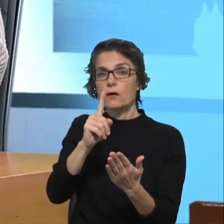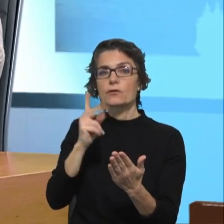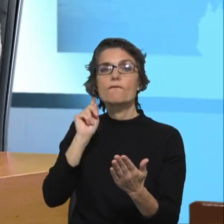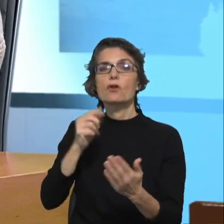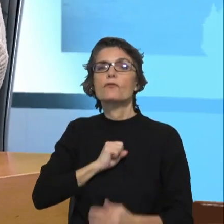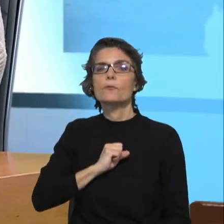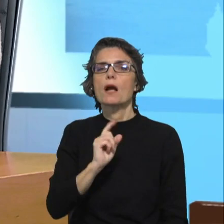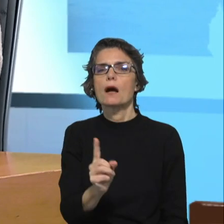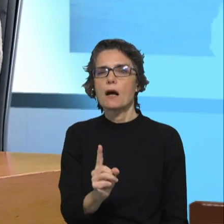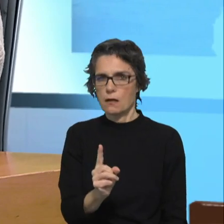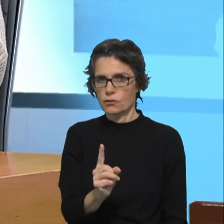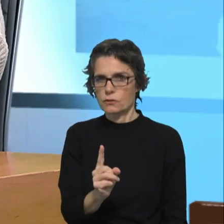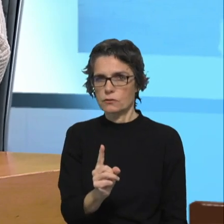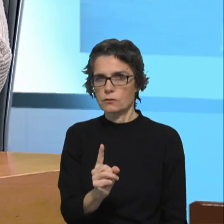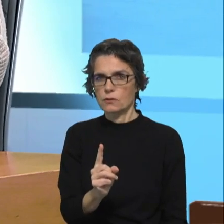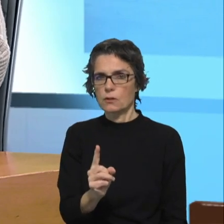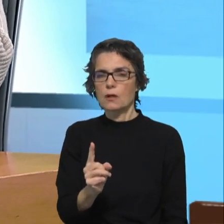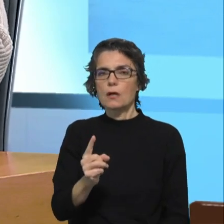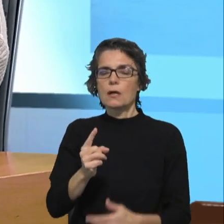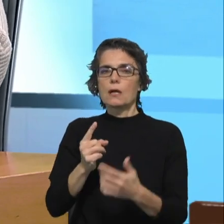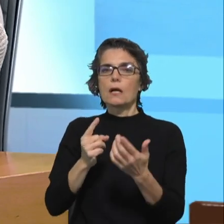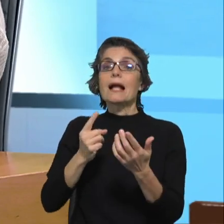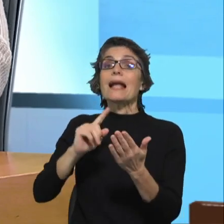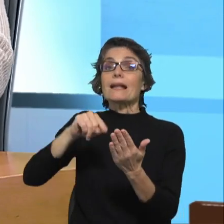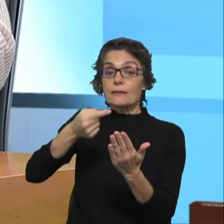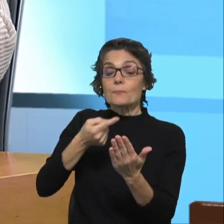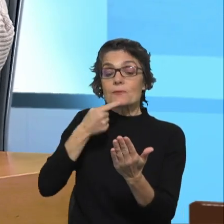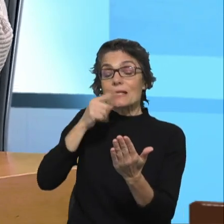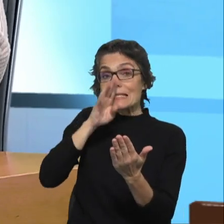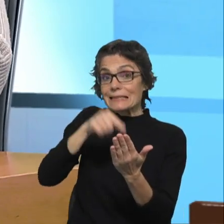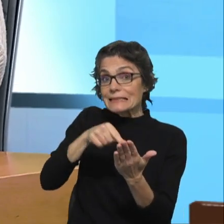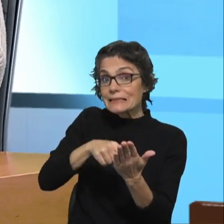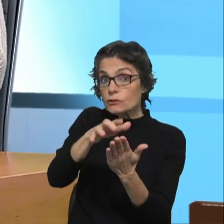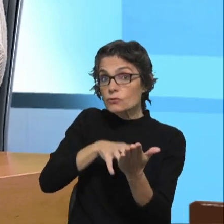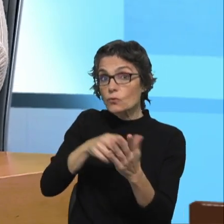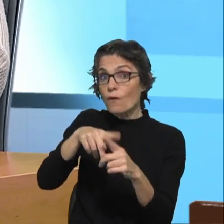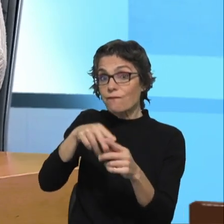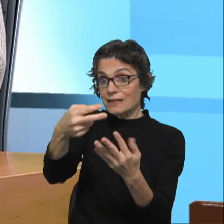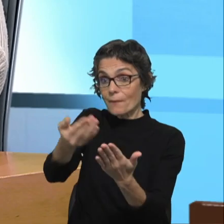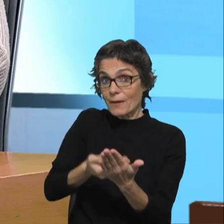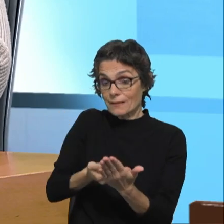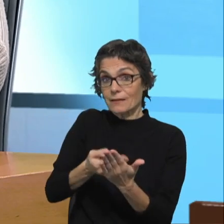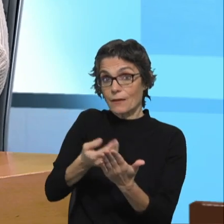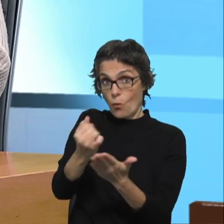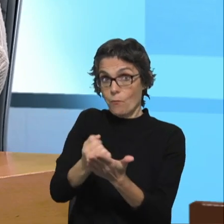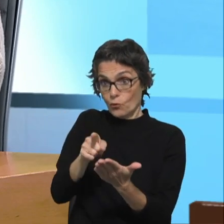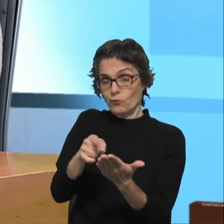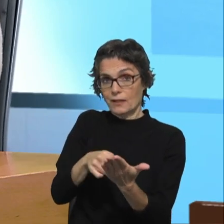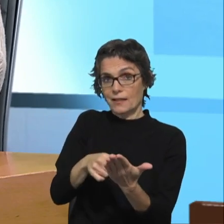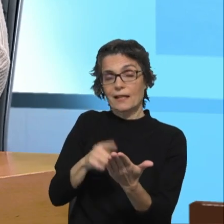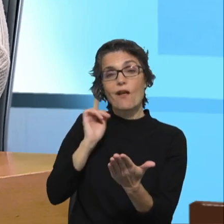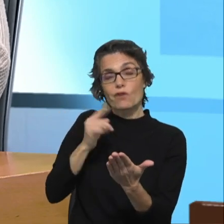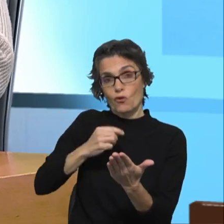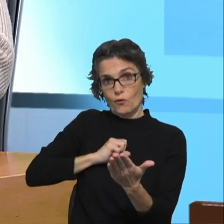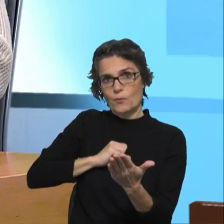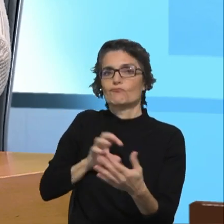sobretudo, o nosso uso, primeiro, nos valores e depois perceber se a ferramenta ajuda-me ou não a aprofundar os valores que eu